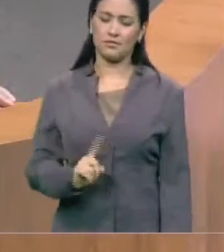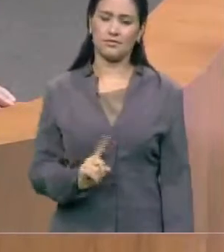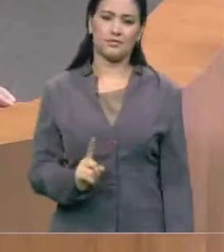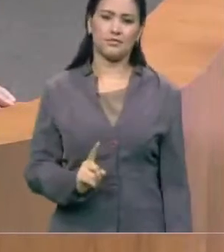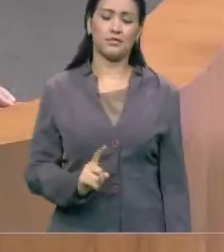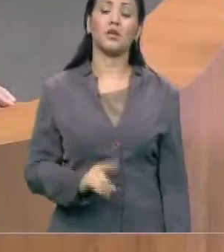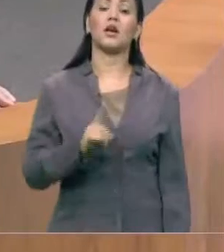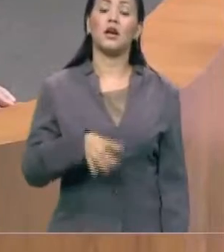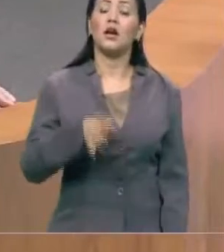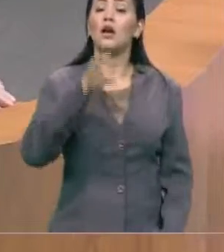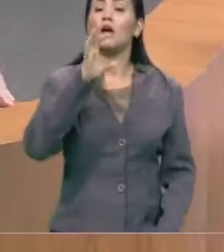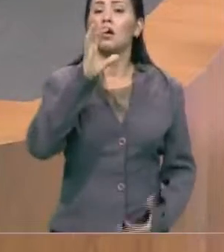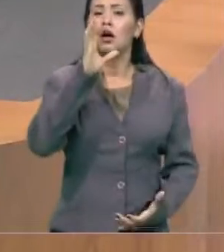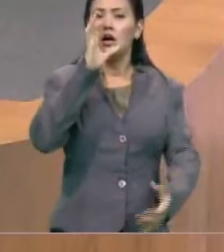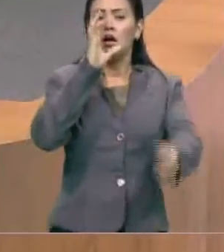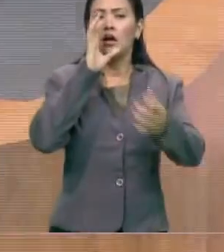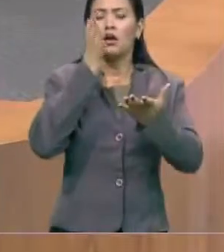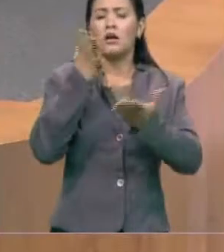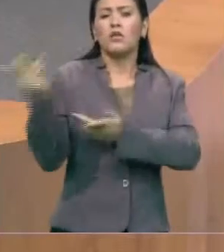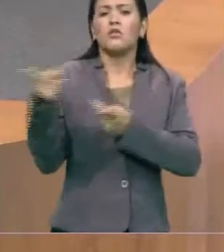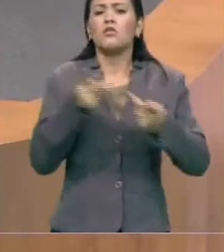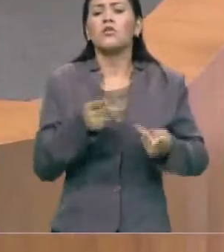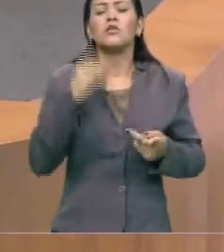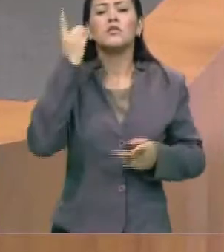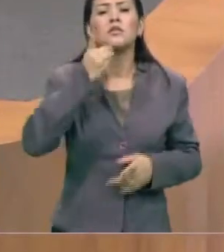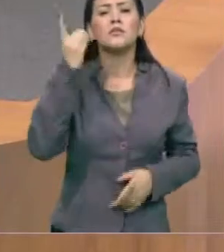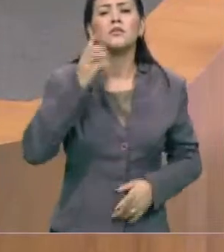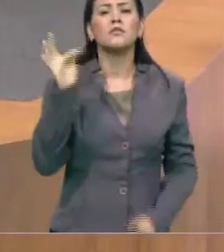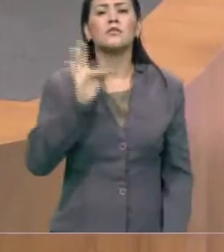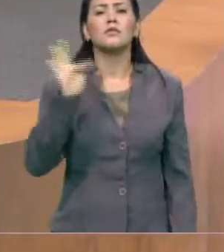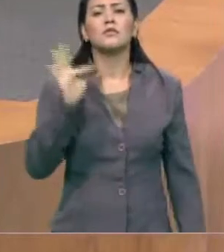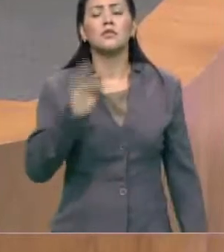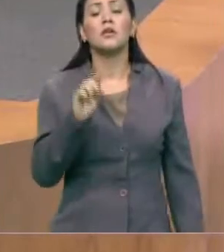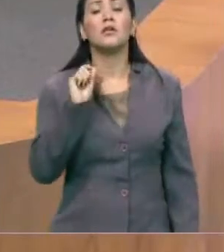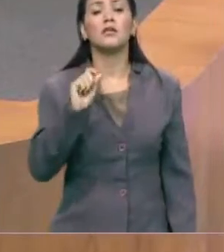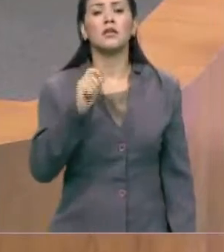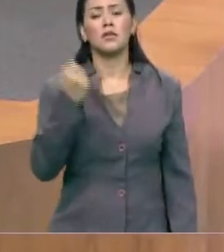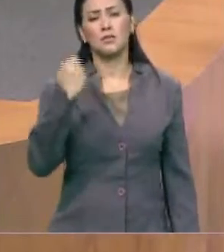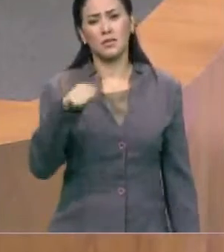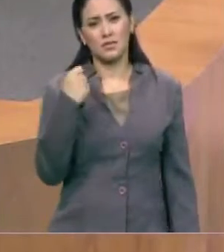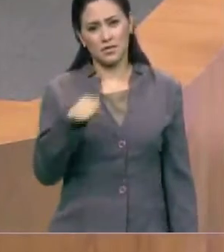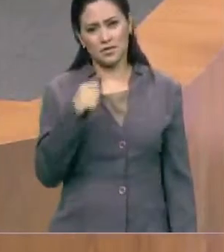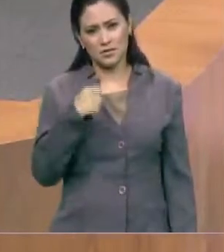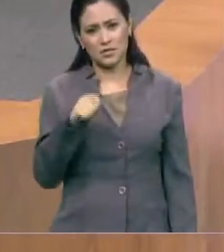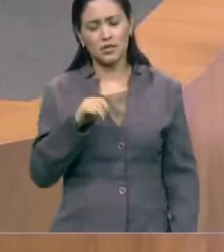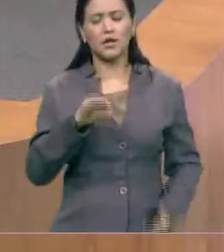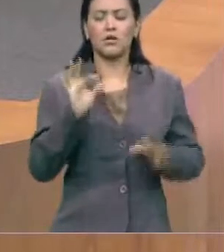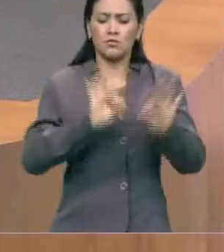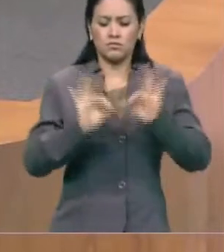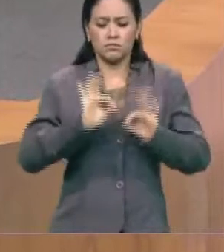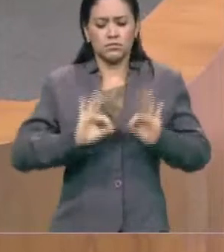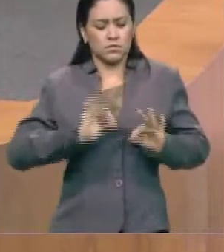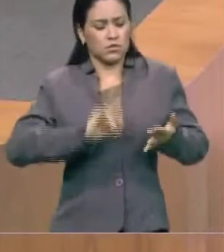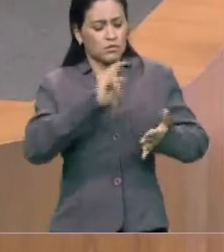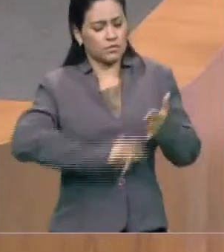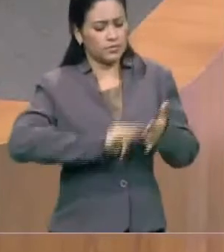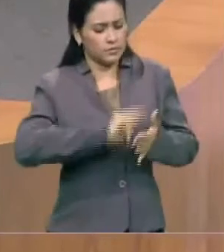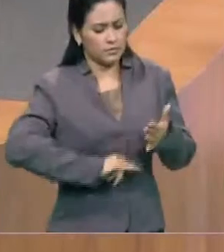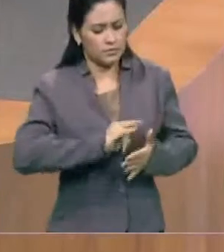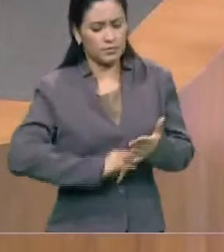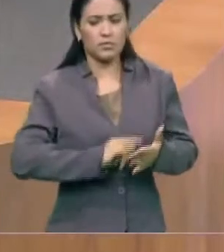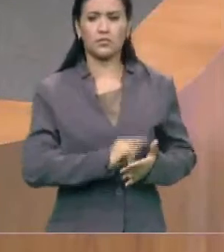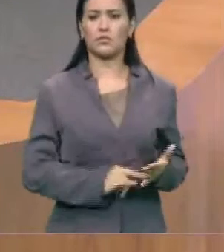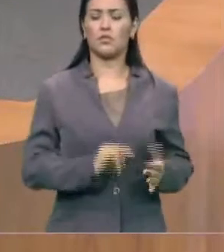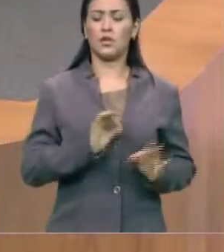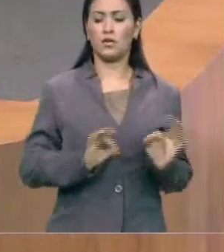por um deputado federal que deveria ter tomado as providências e levado, porque o que me leva aqui a crer, se não estava tudo